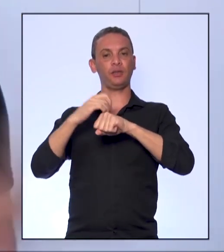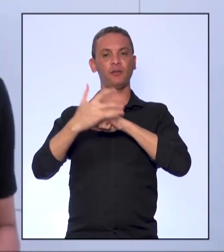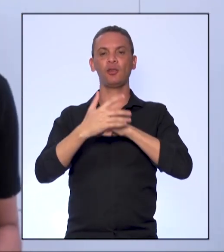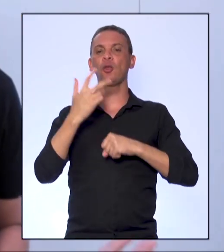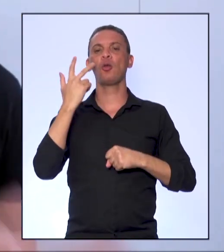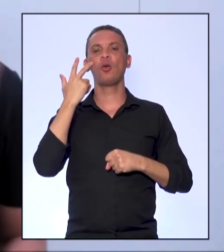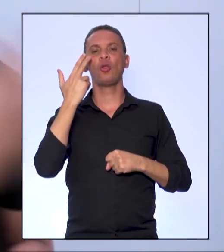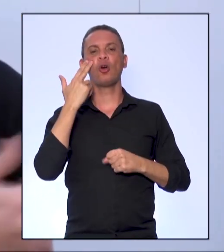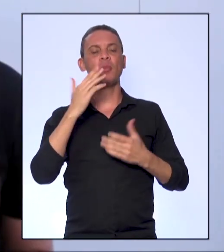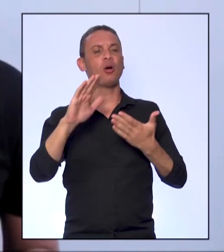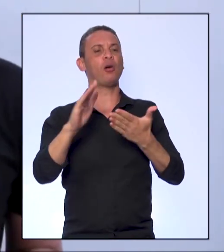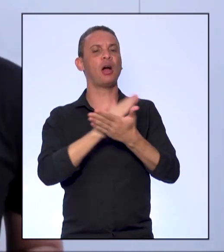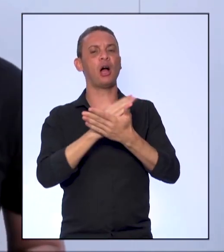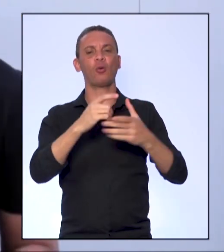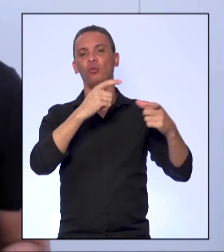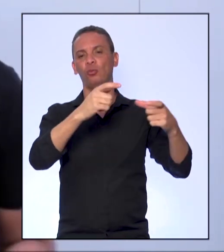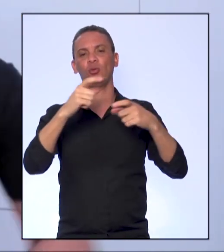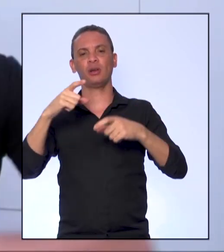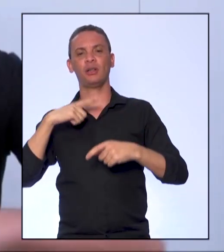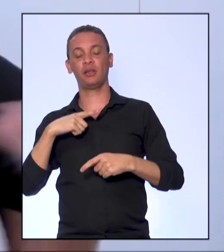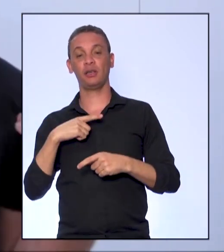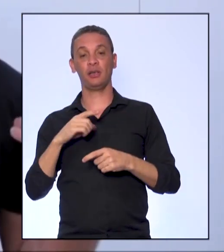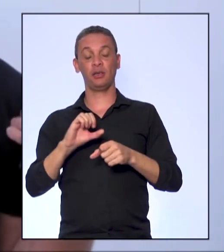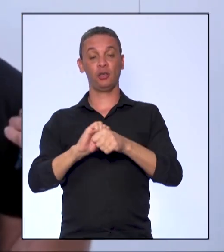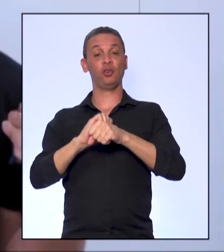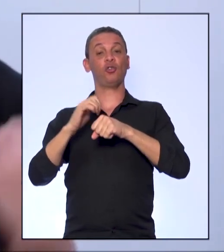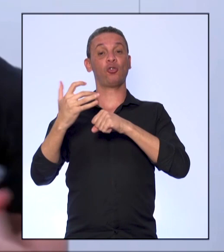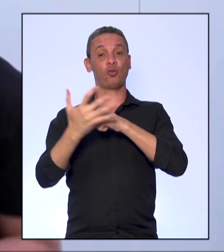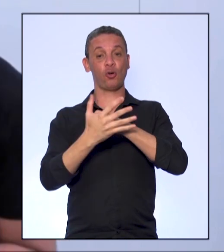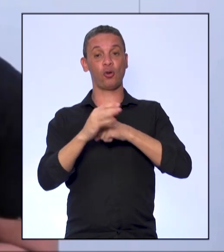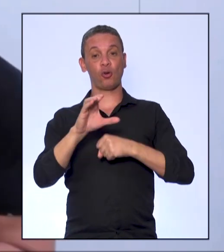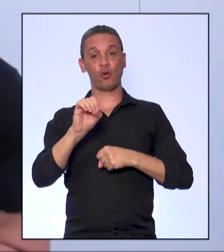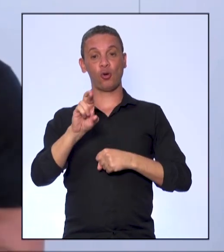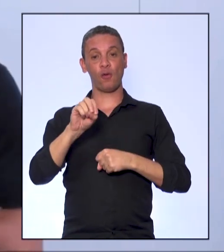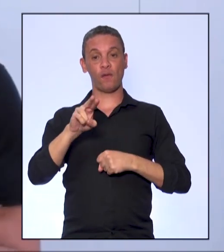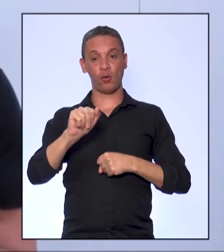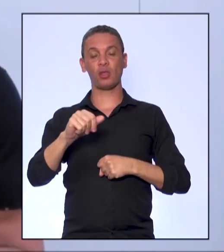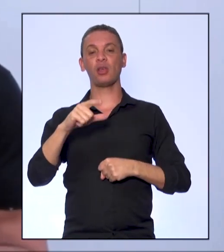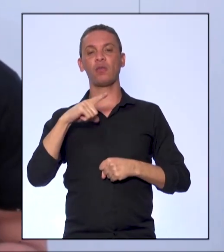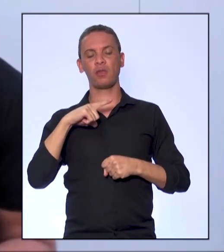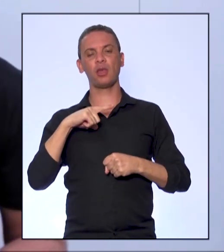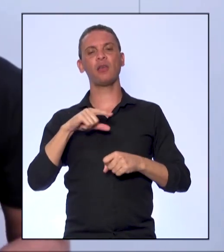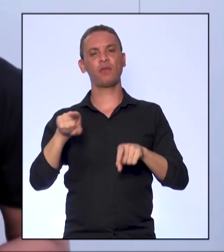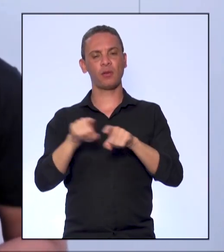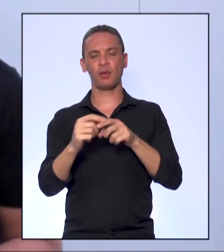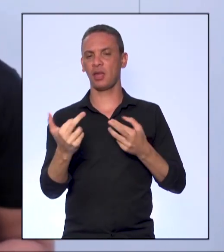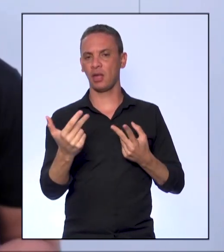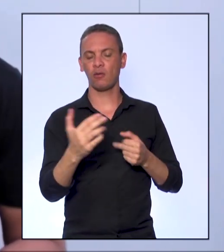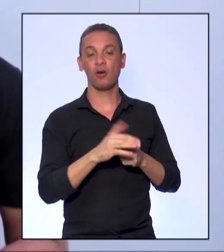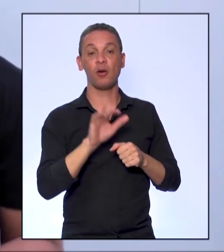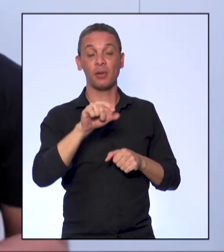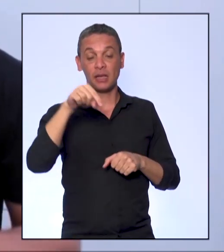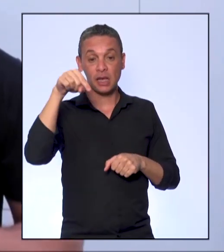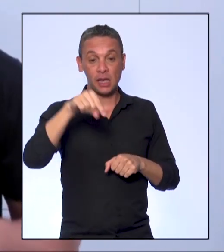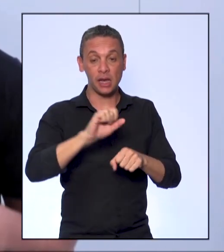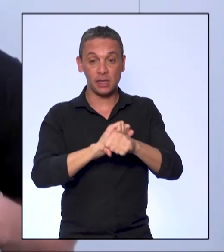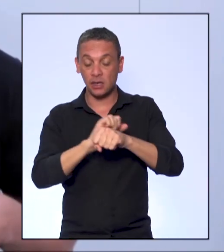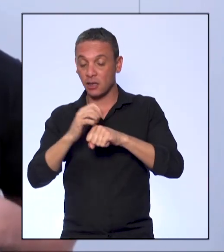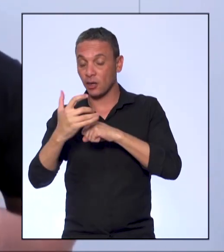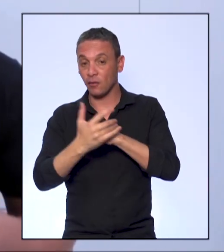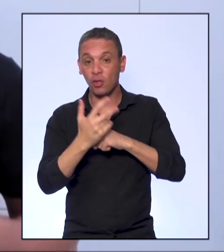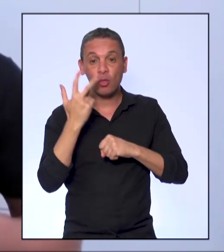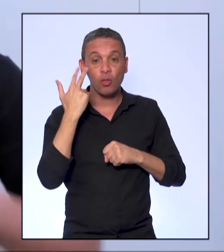em outras espécies, já é comum, existe coronavírus, tanto que existe pra gente também, mas esse especificamente, ele já era comum, vamos